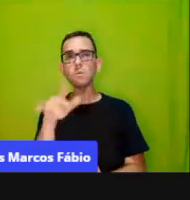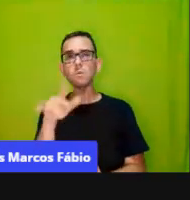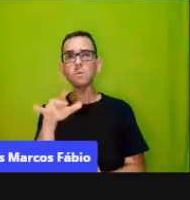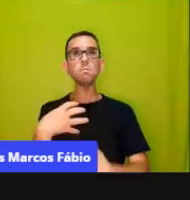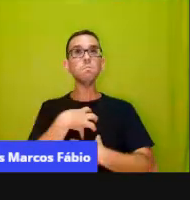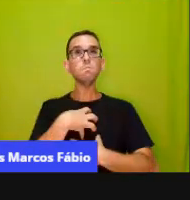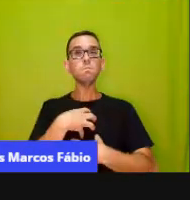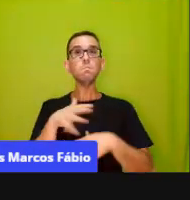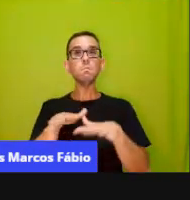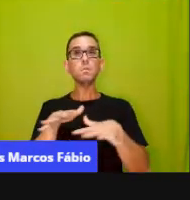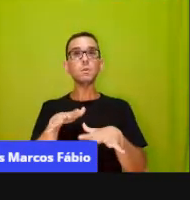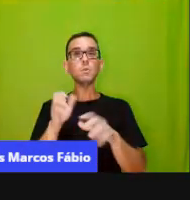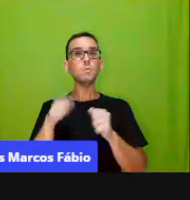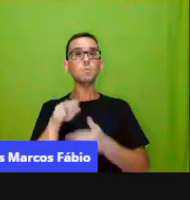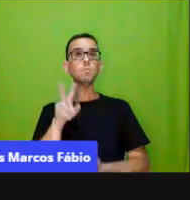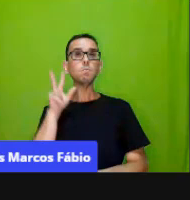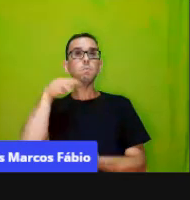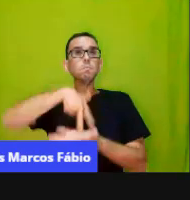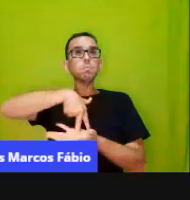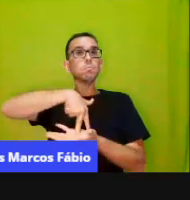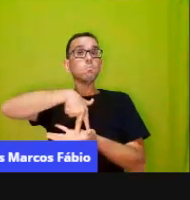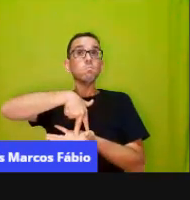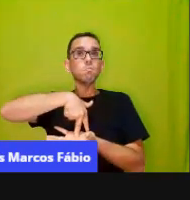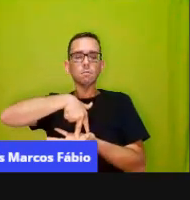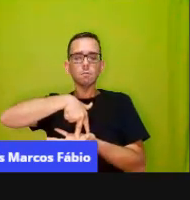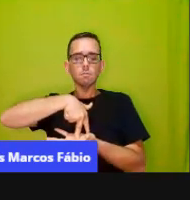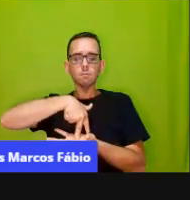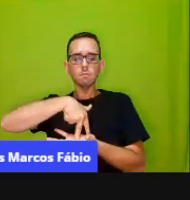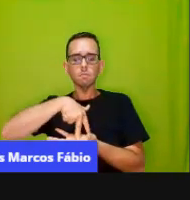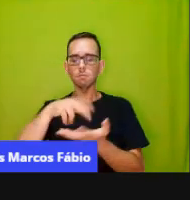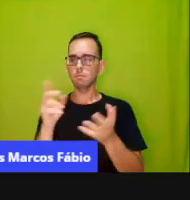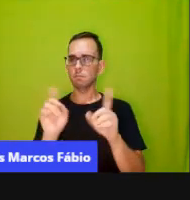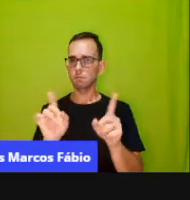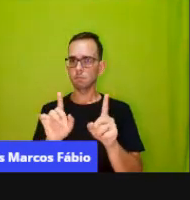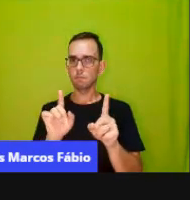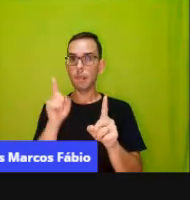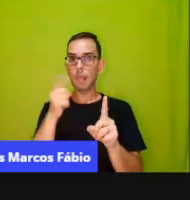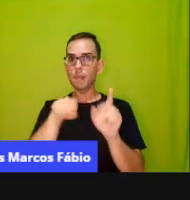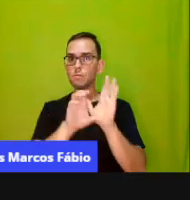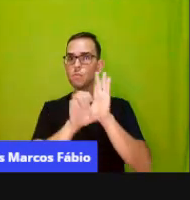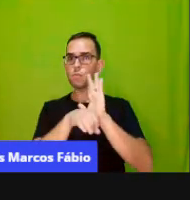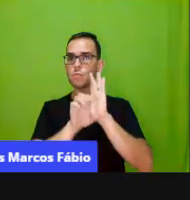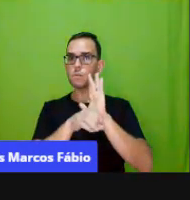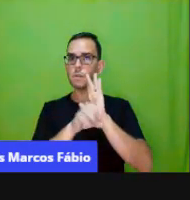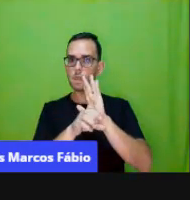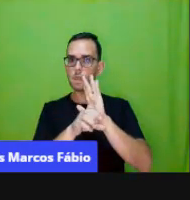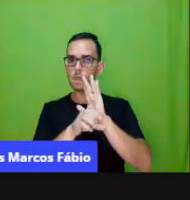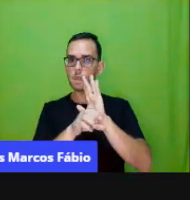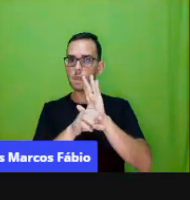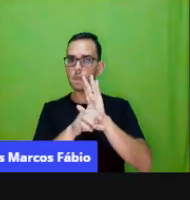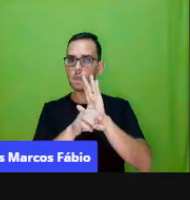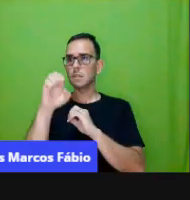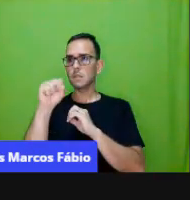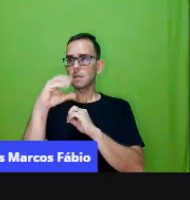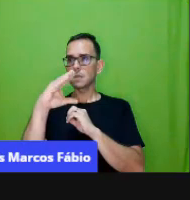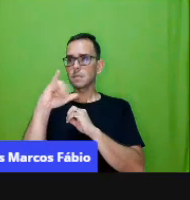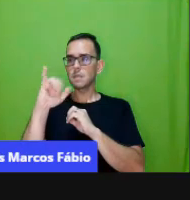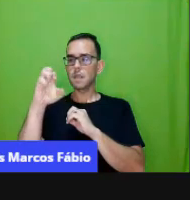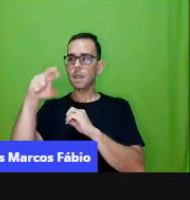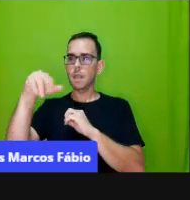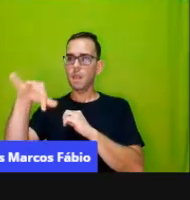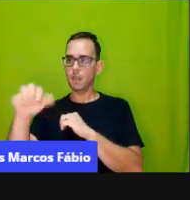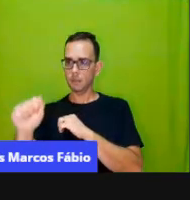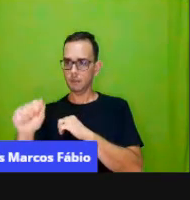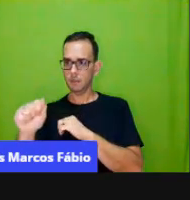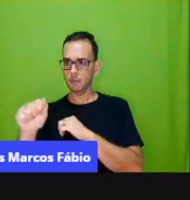proteção? Né? Então, esse conceito de senciência passa pelo fato